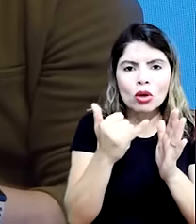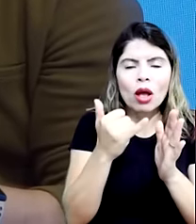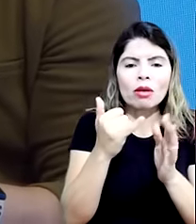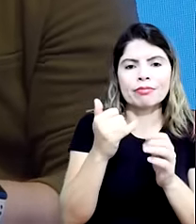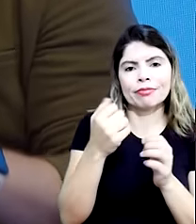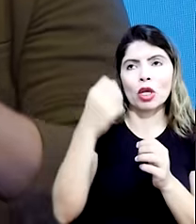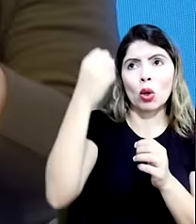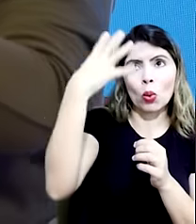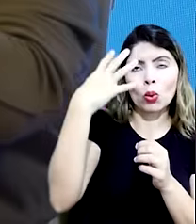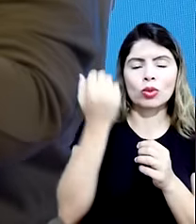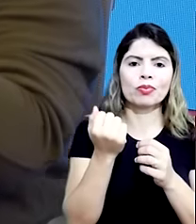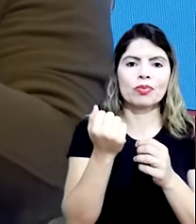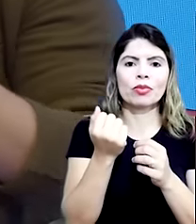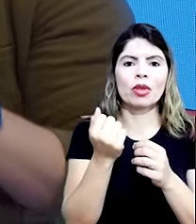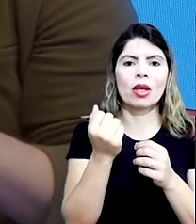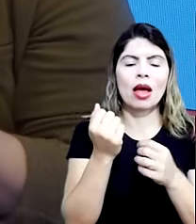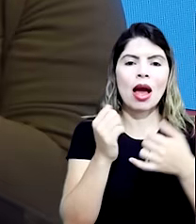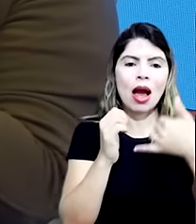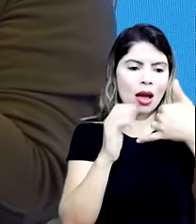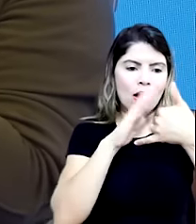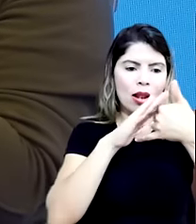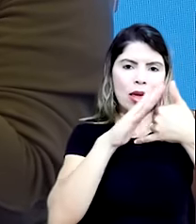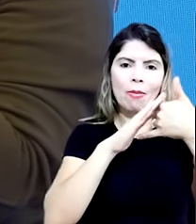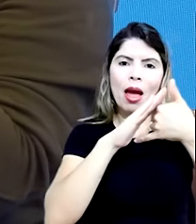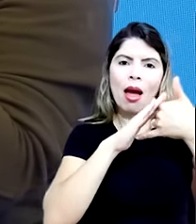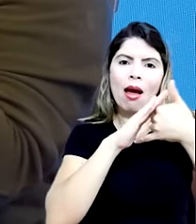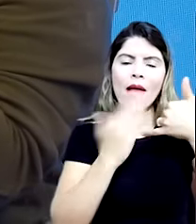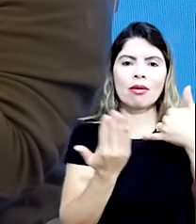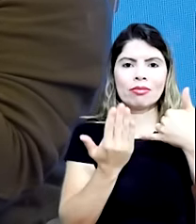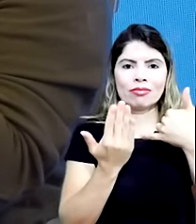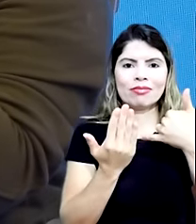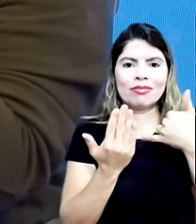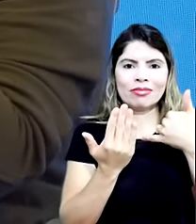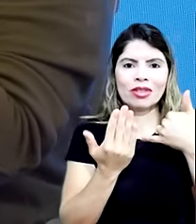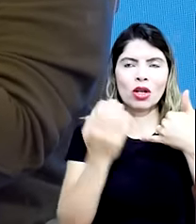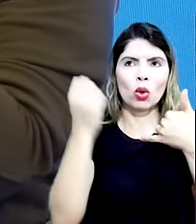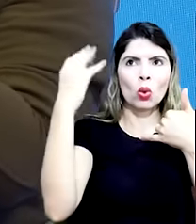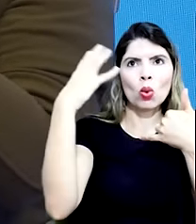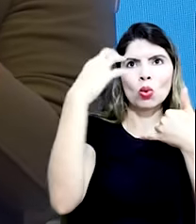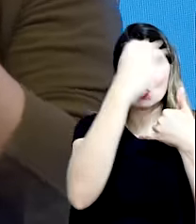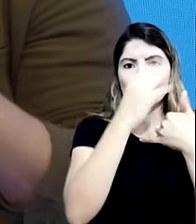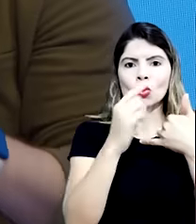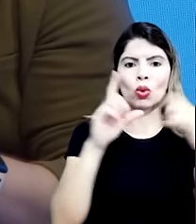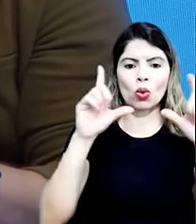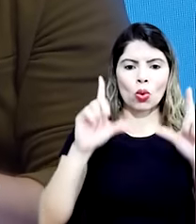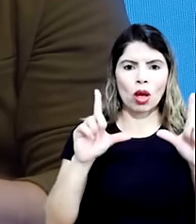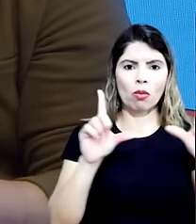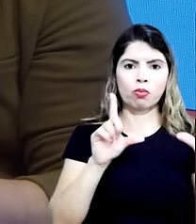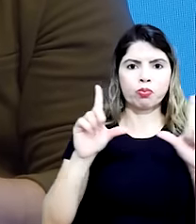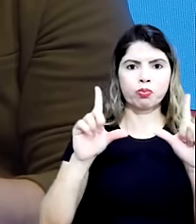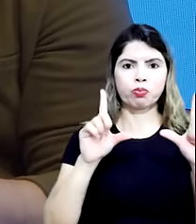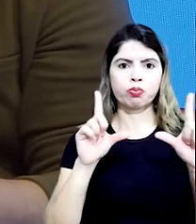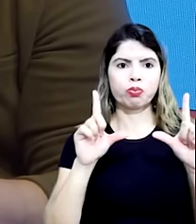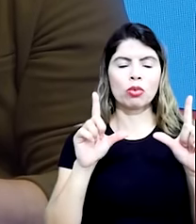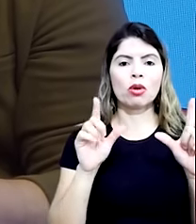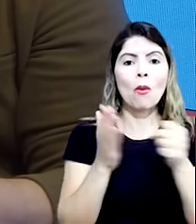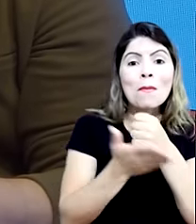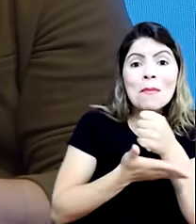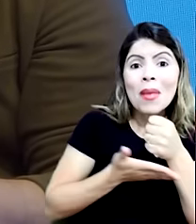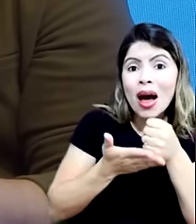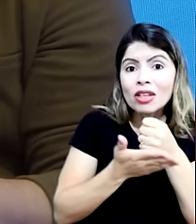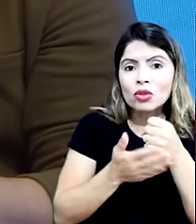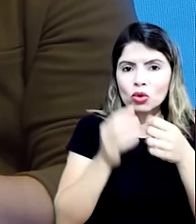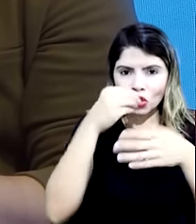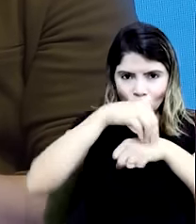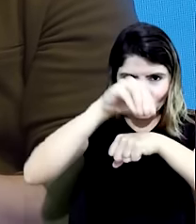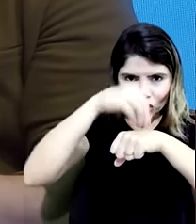lente falamos de fazer uma composição se você consegue dominar isso aí a gente pode começar a pensar e agora qual é o próximo passo